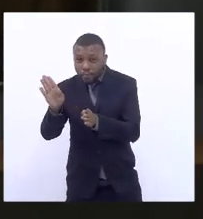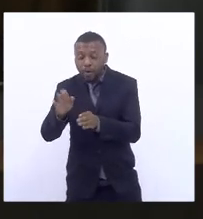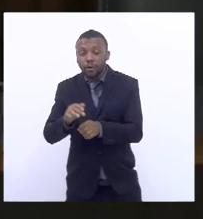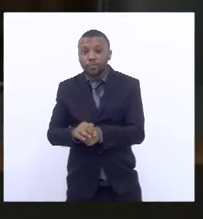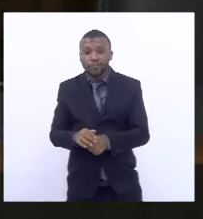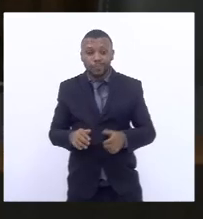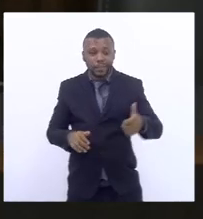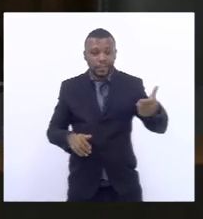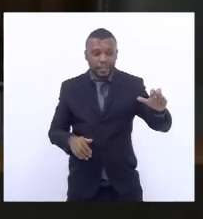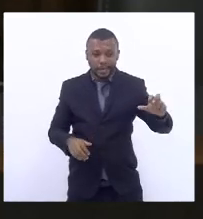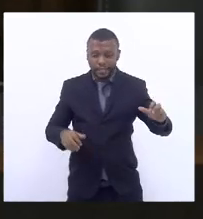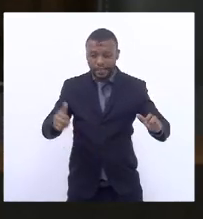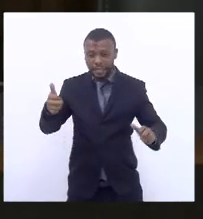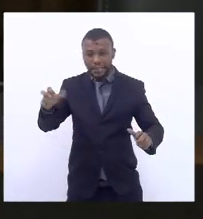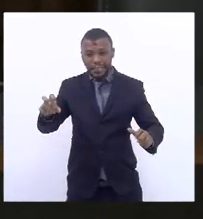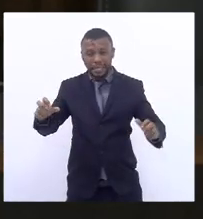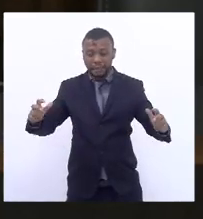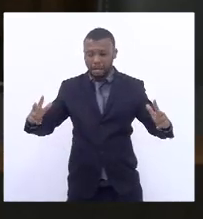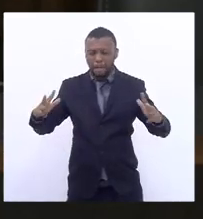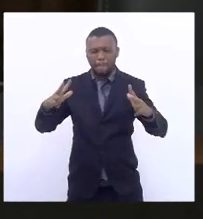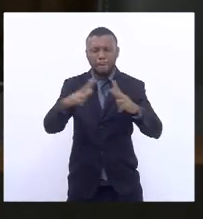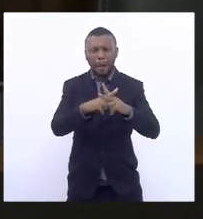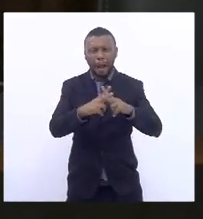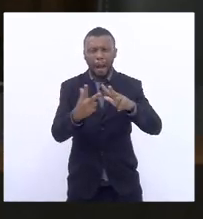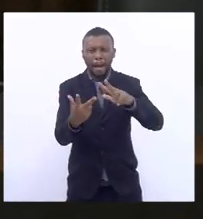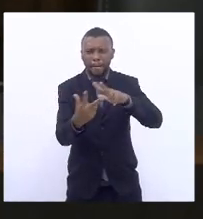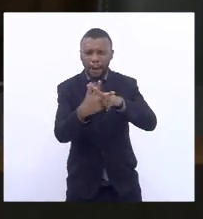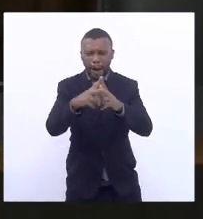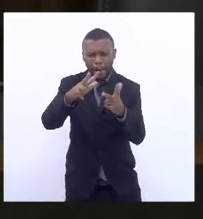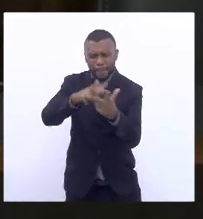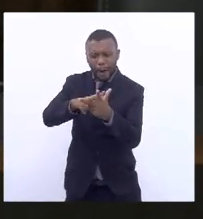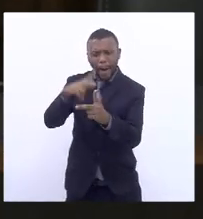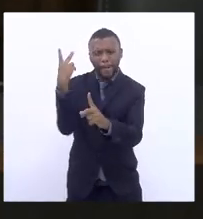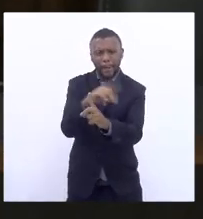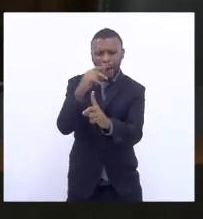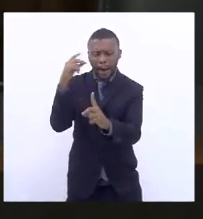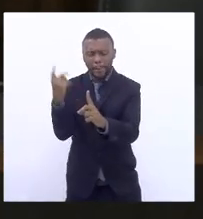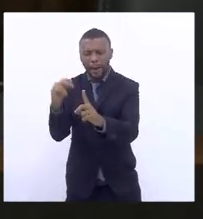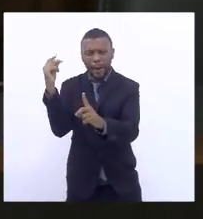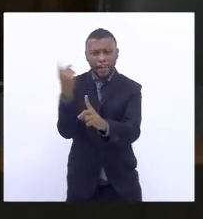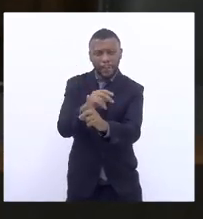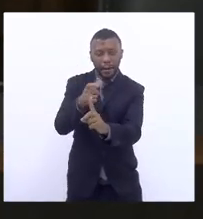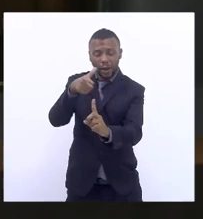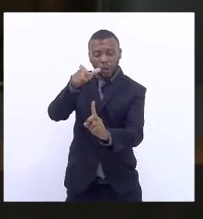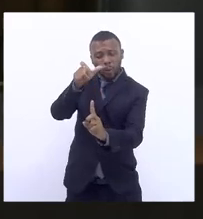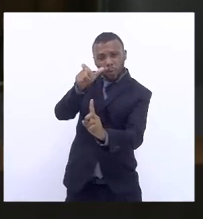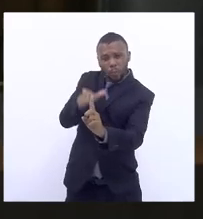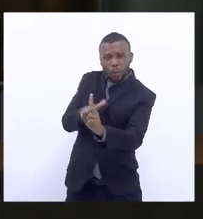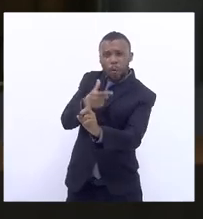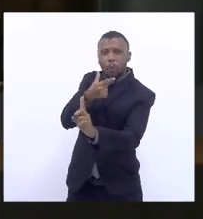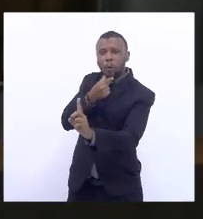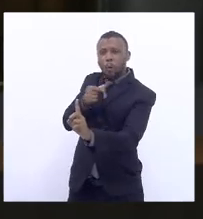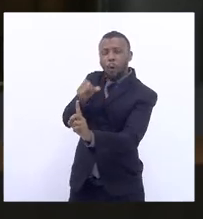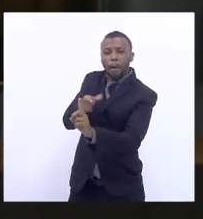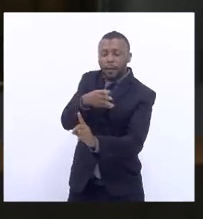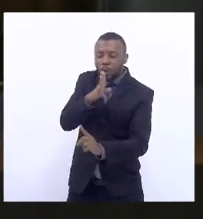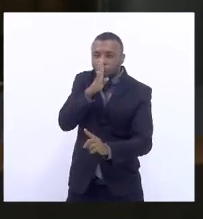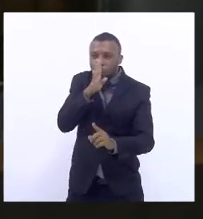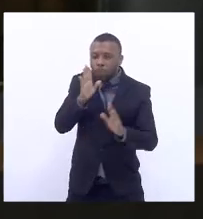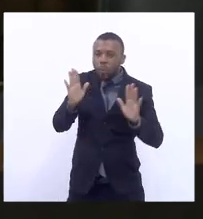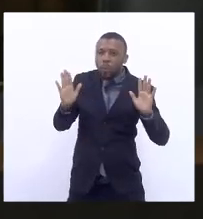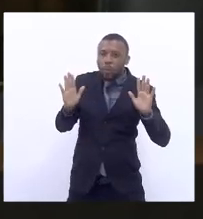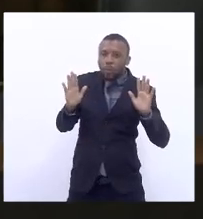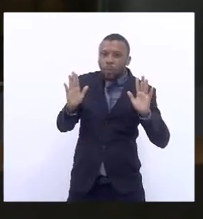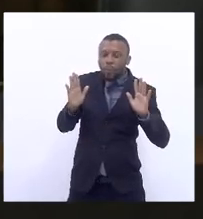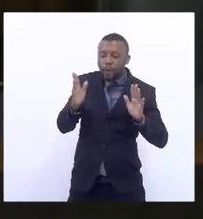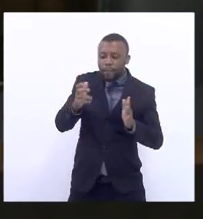homens trucidando com paulada um cidadão inerte no chão.